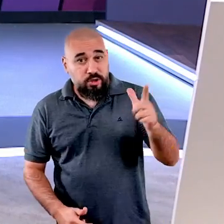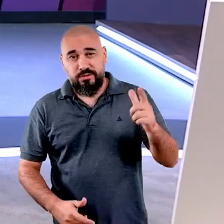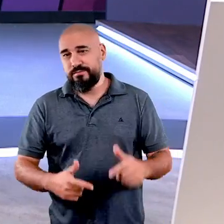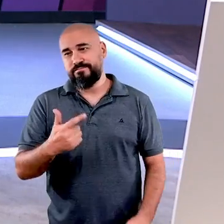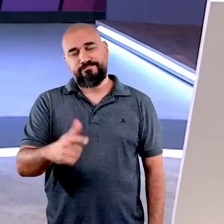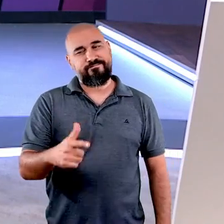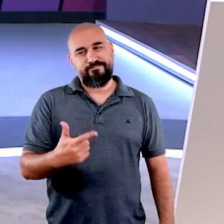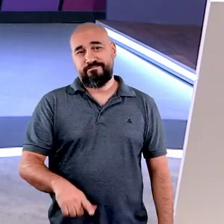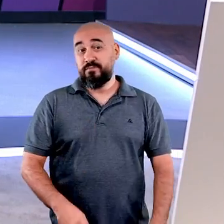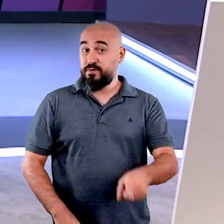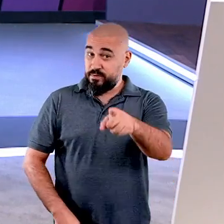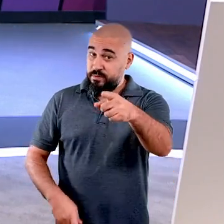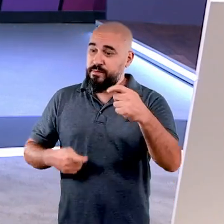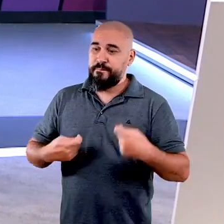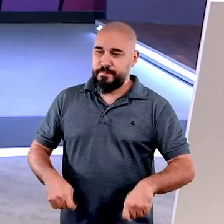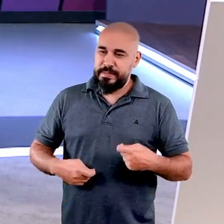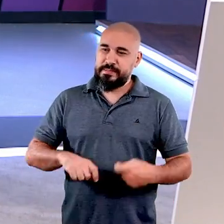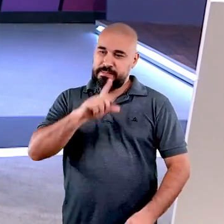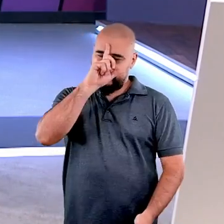decisão.